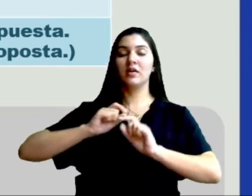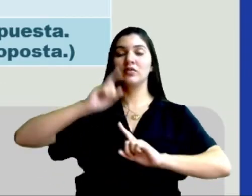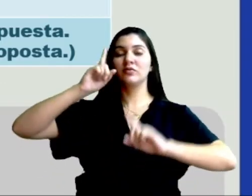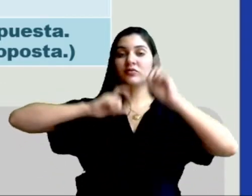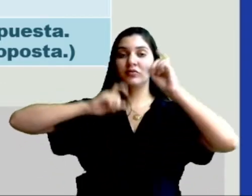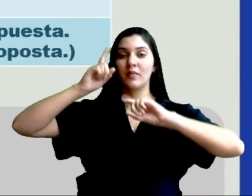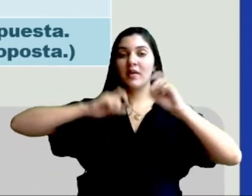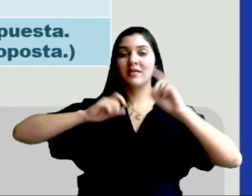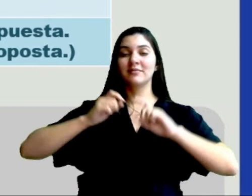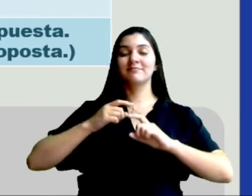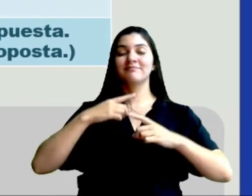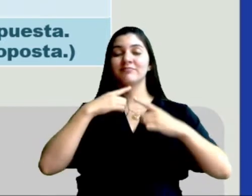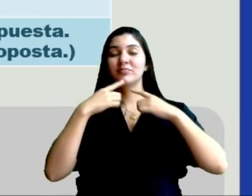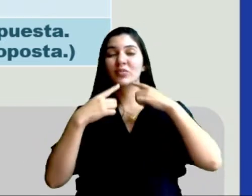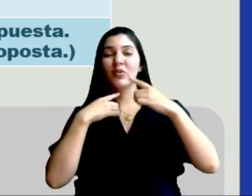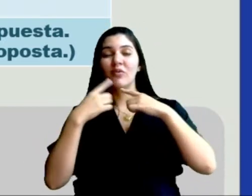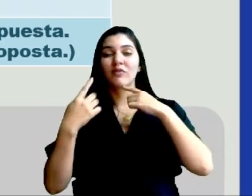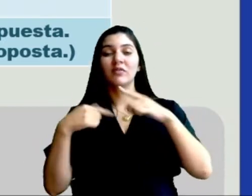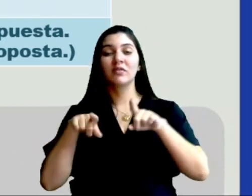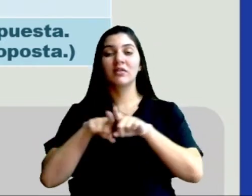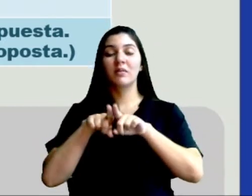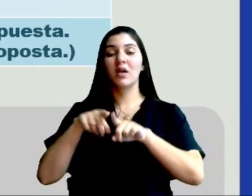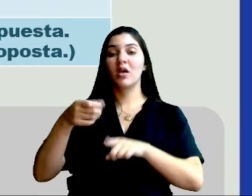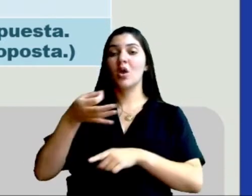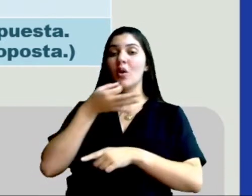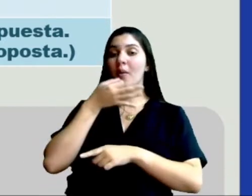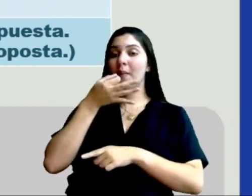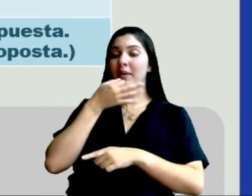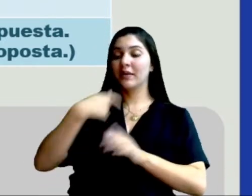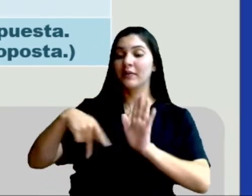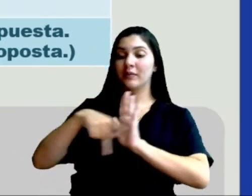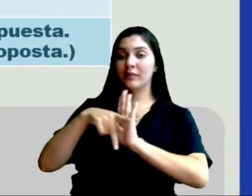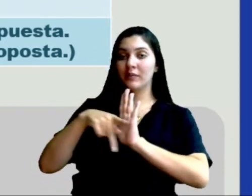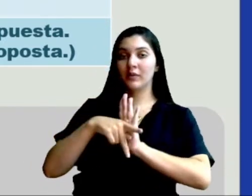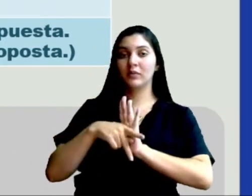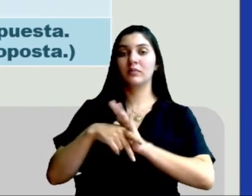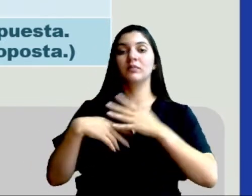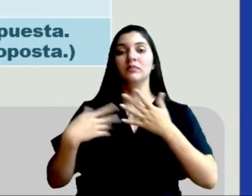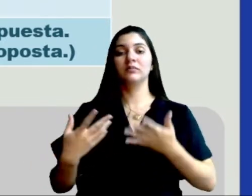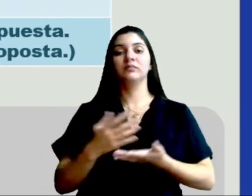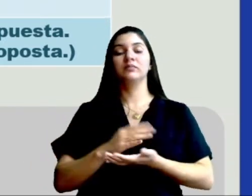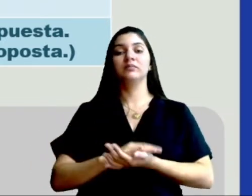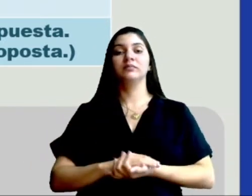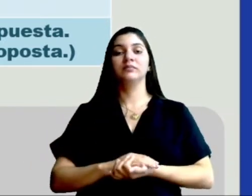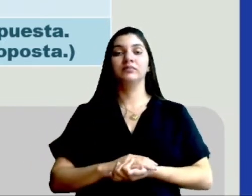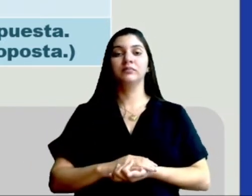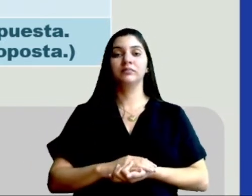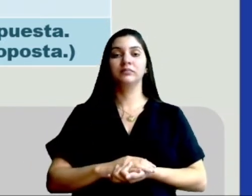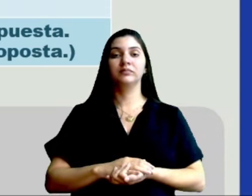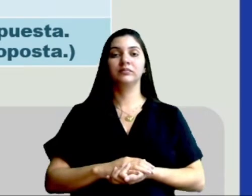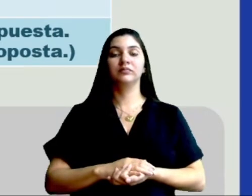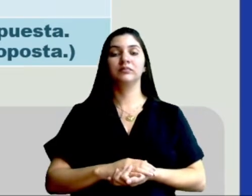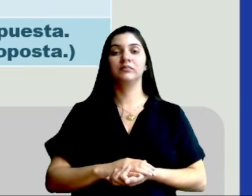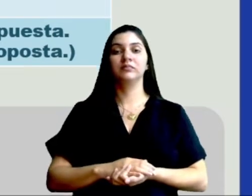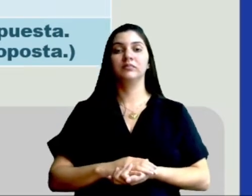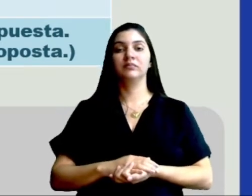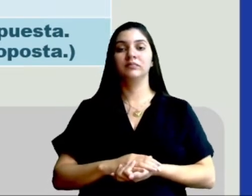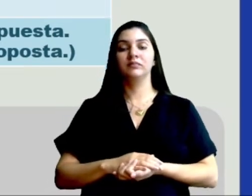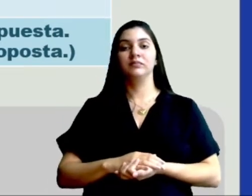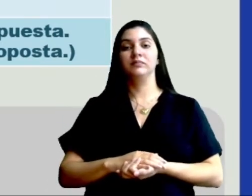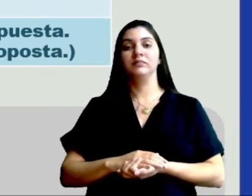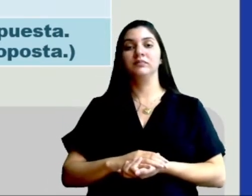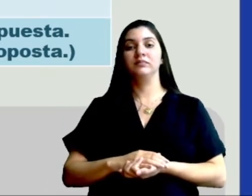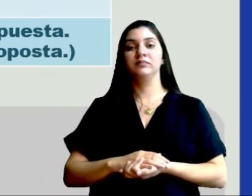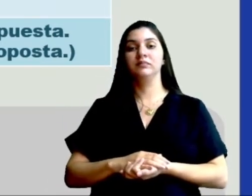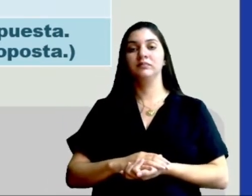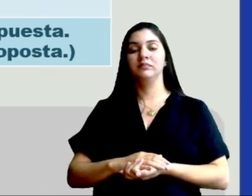expressar incertezas e opiniões próprias. Pois eu pensava que esse ator já